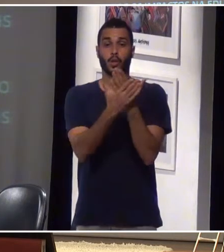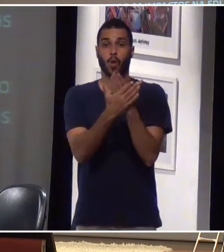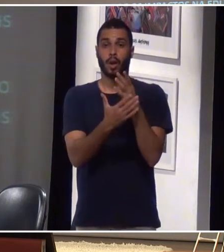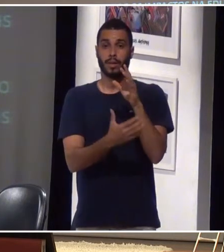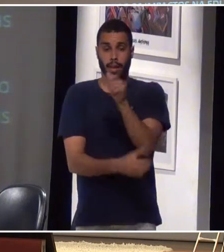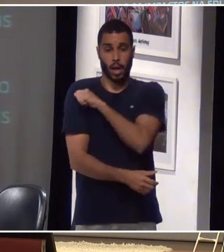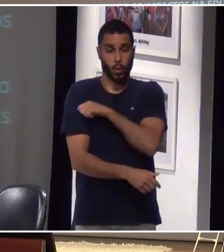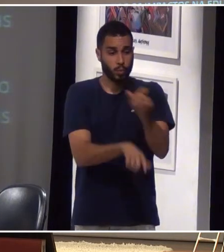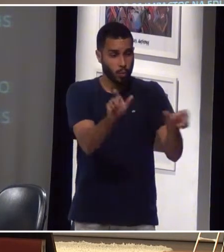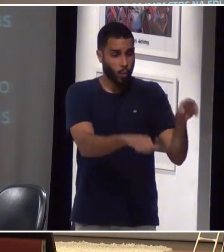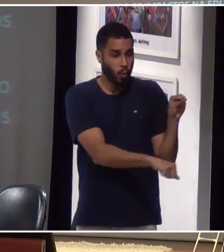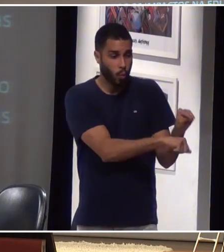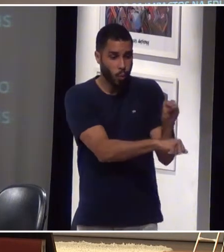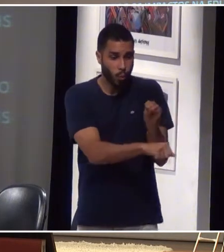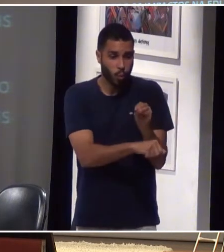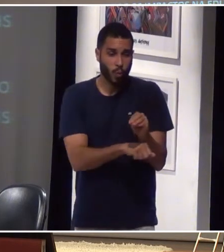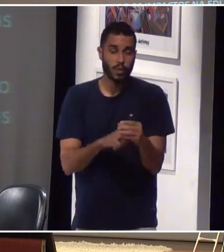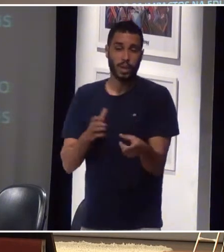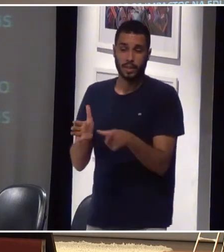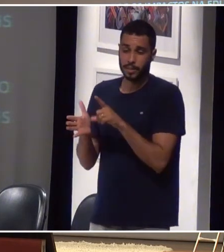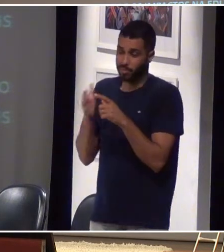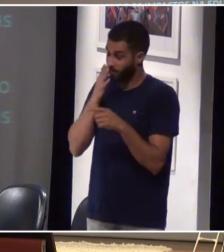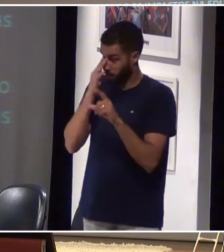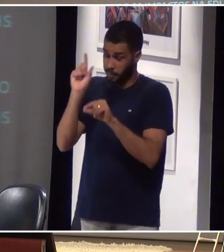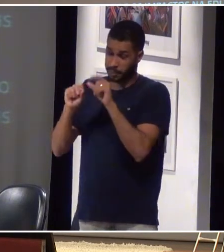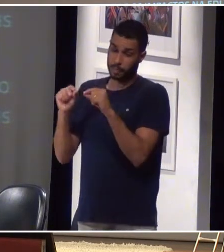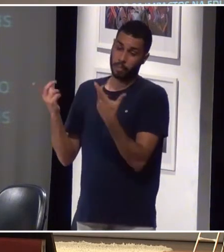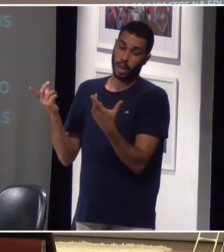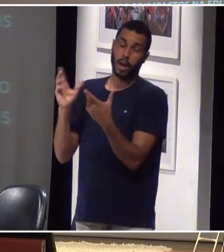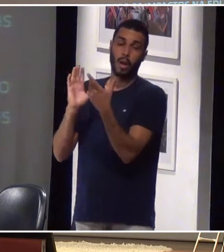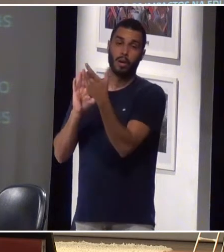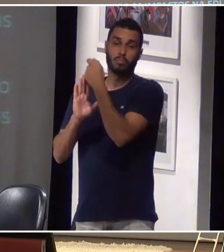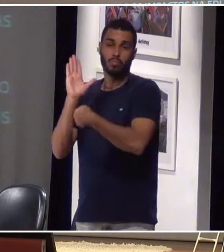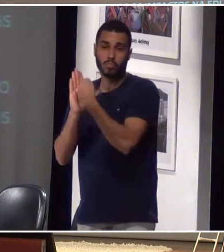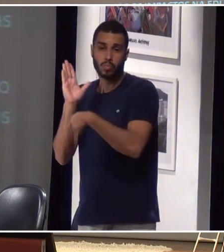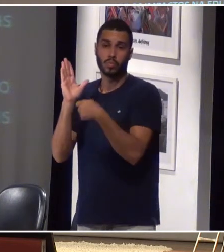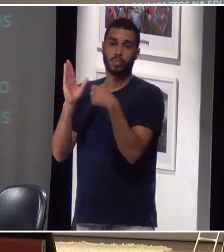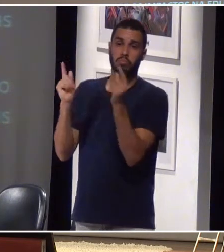e reduzem ou simplificam os conteúdos, que foi um tijolinho que a gente viu numa pesquisa